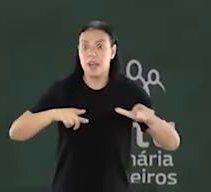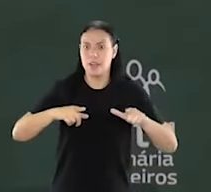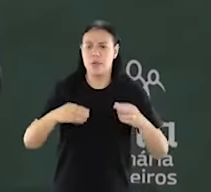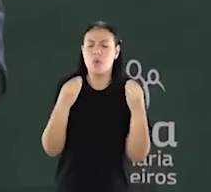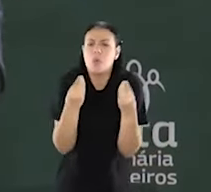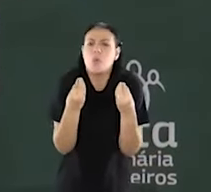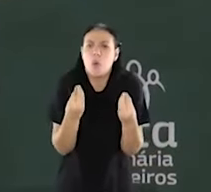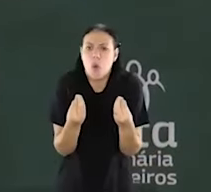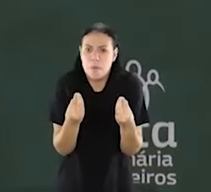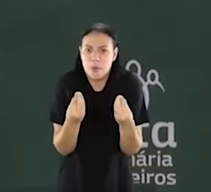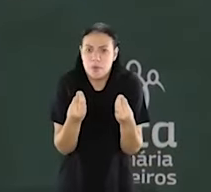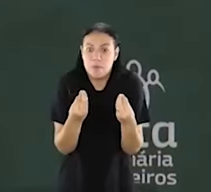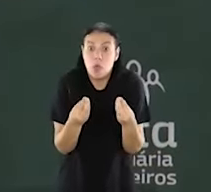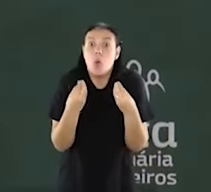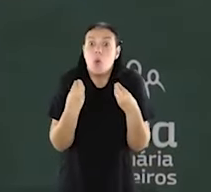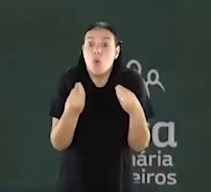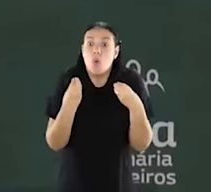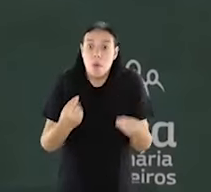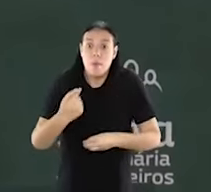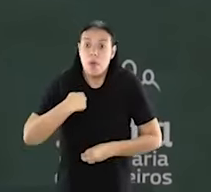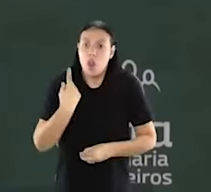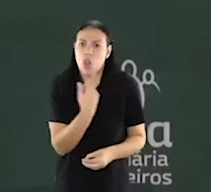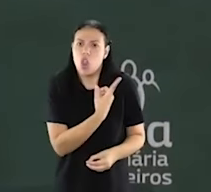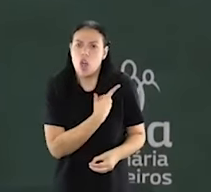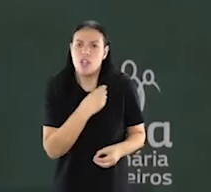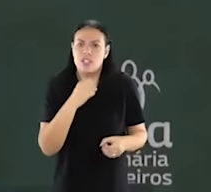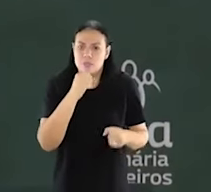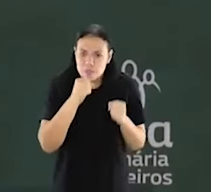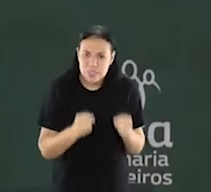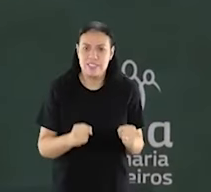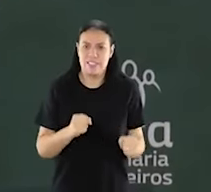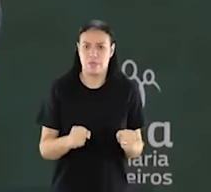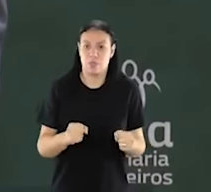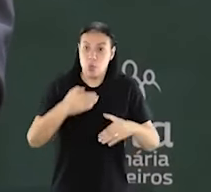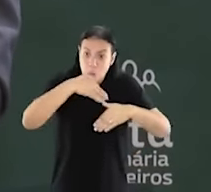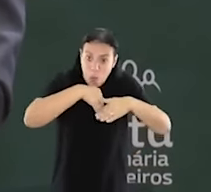O que nós vamos reter? O que nós vamos dar?